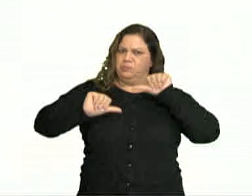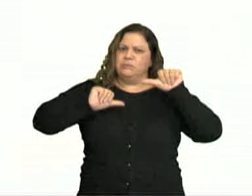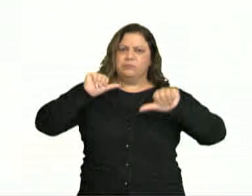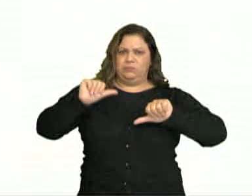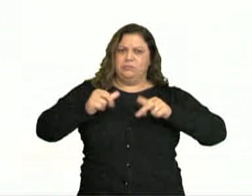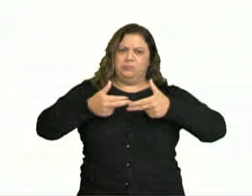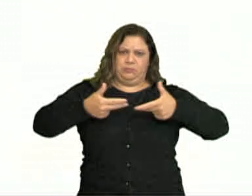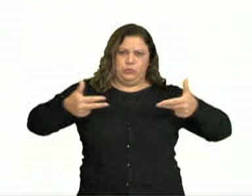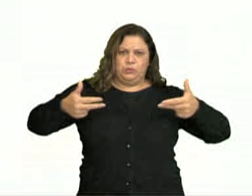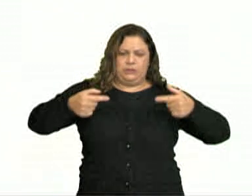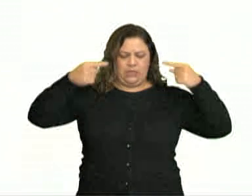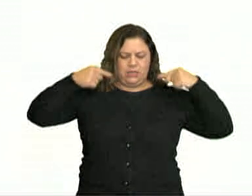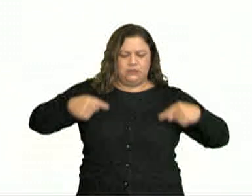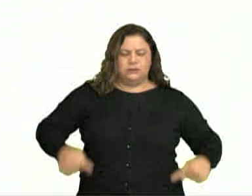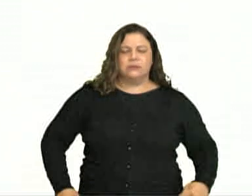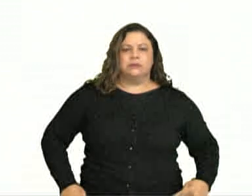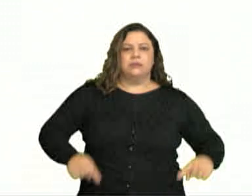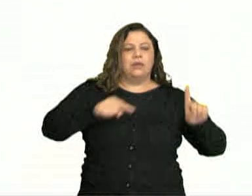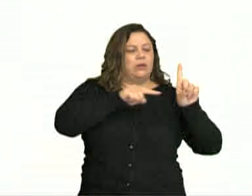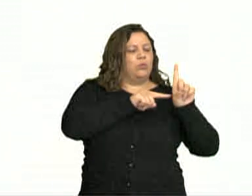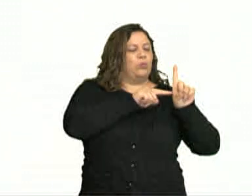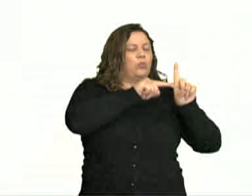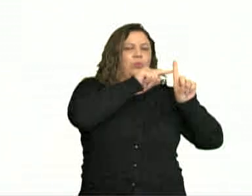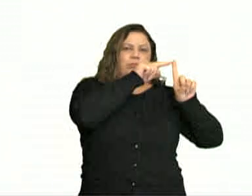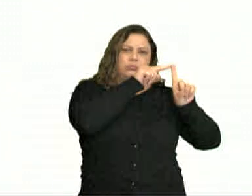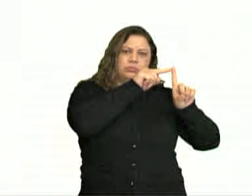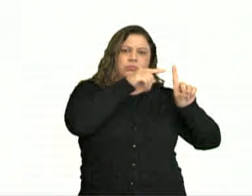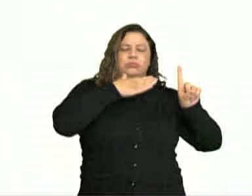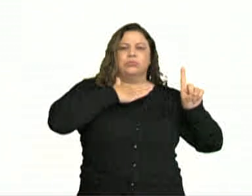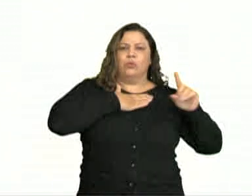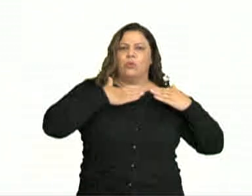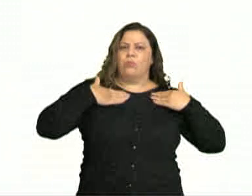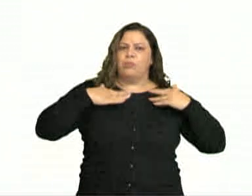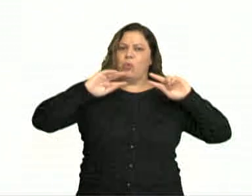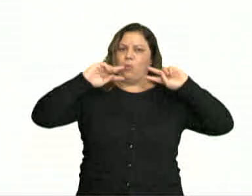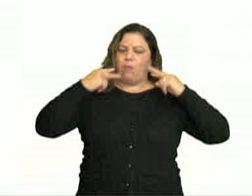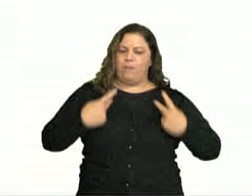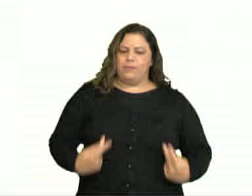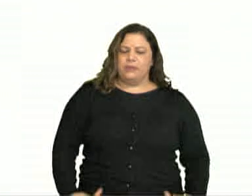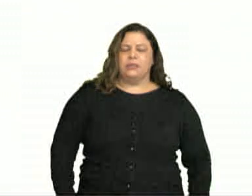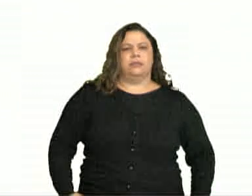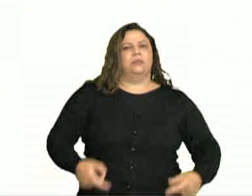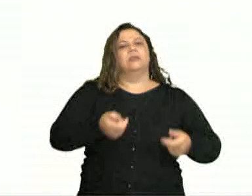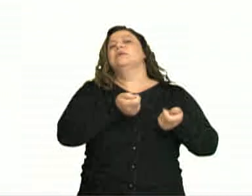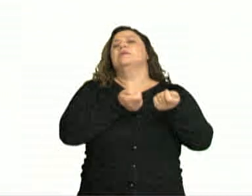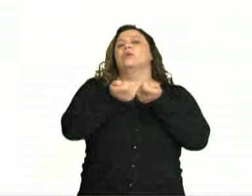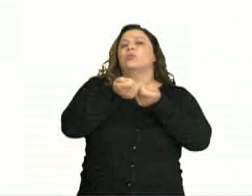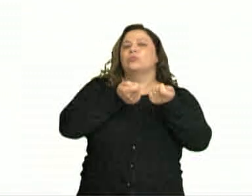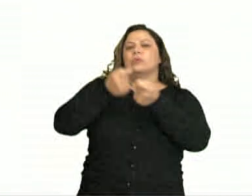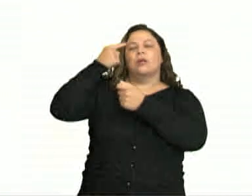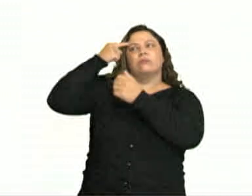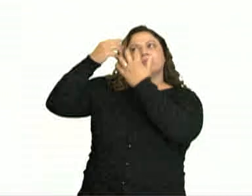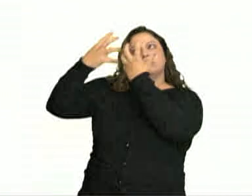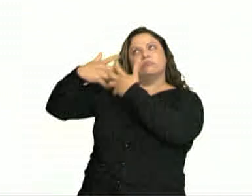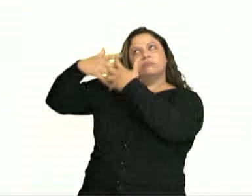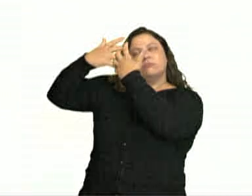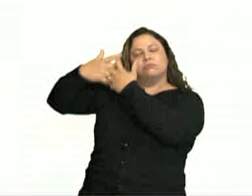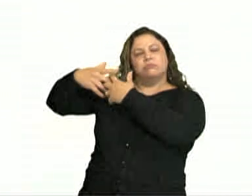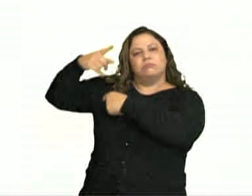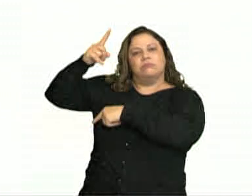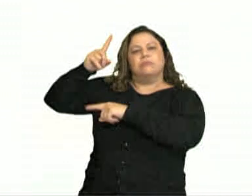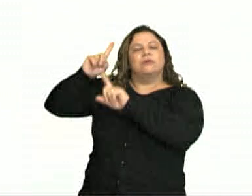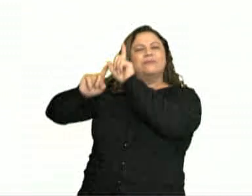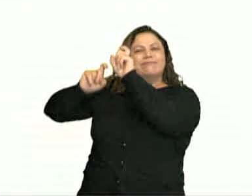anomalia. A temperatura do corpo humano, diferente de outros corpos, é controlada por uma região do cérebro conhecida como